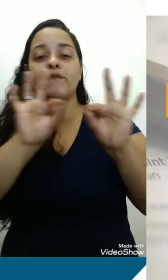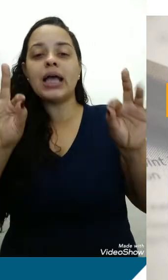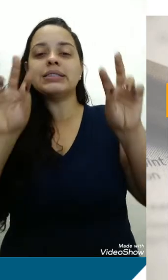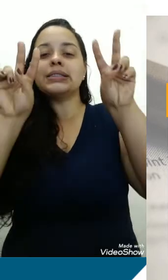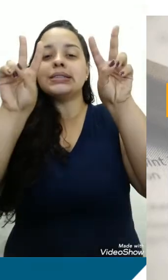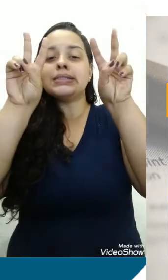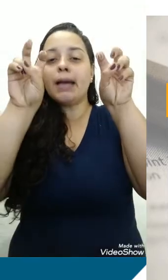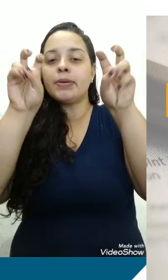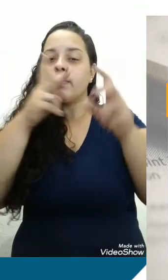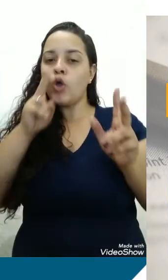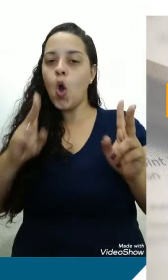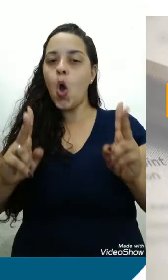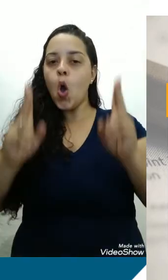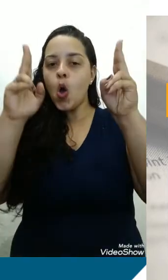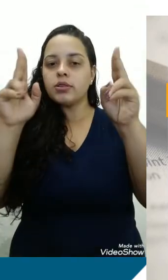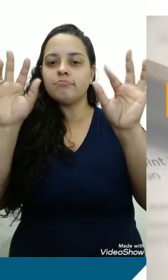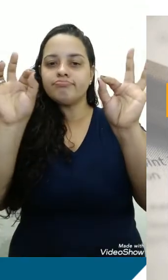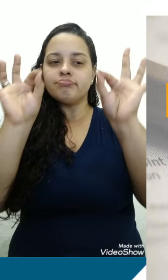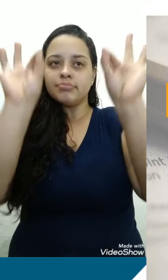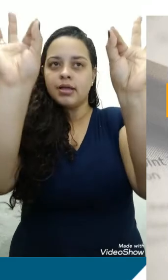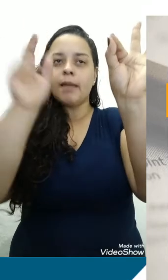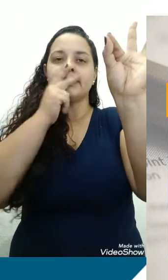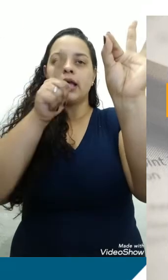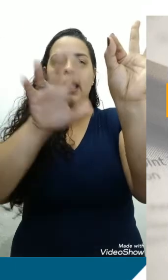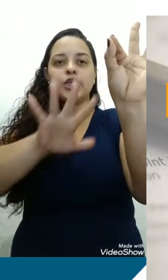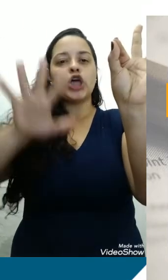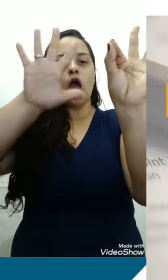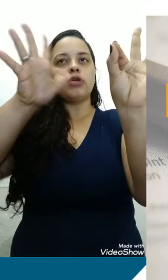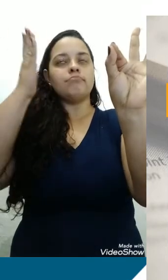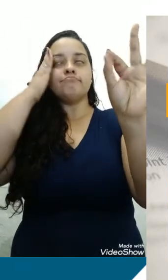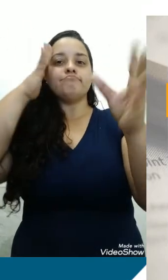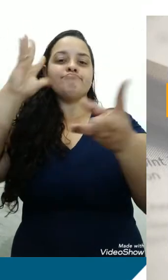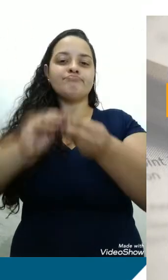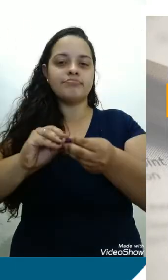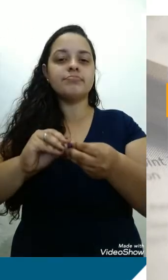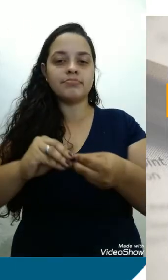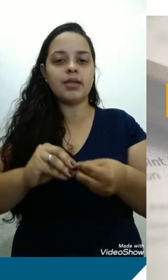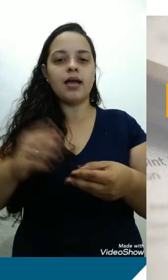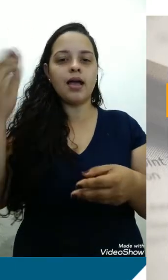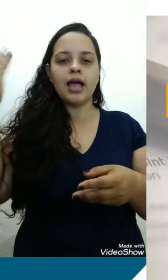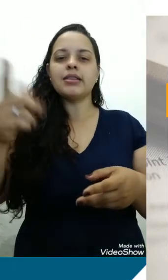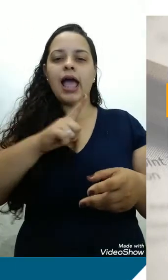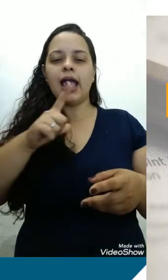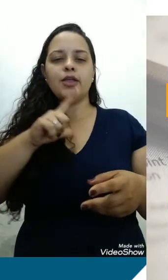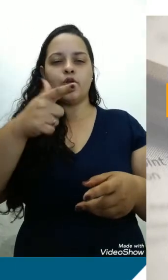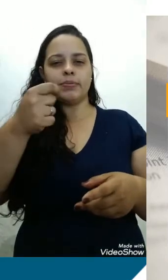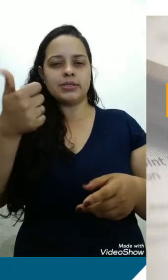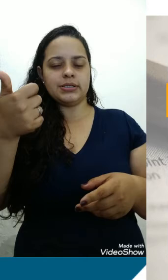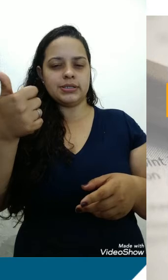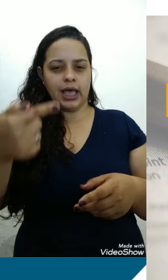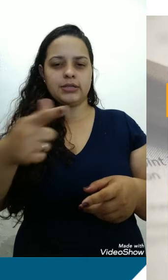temática, uma frase que é um recorte de um assunto mais geral. No caso do Enem 2017, nós tivemos o tema Desafios para a